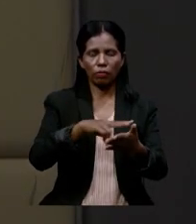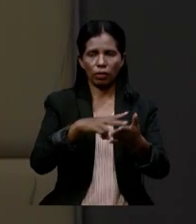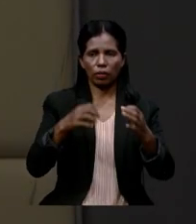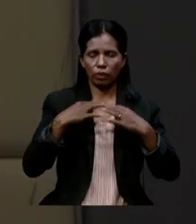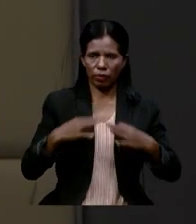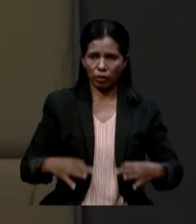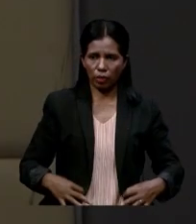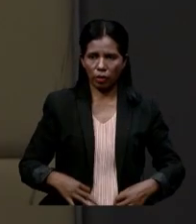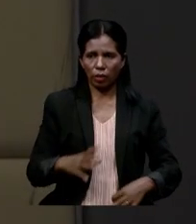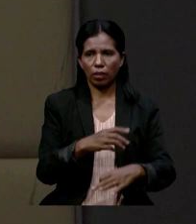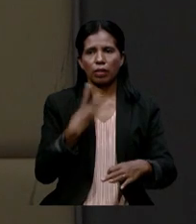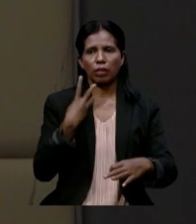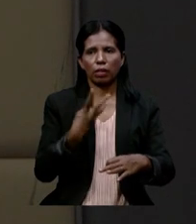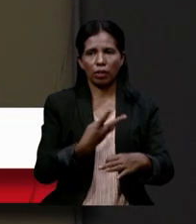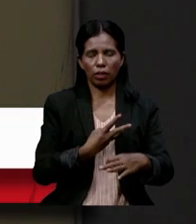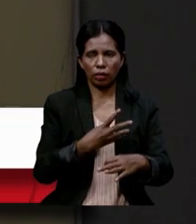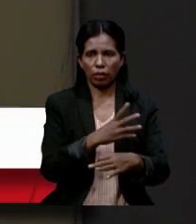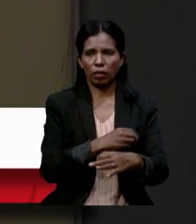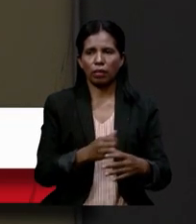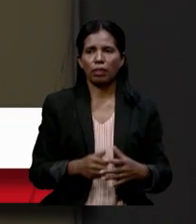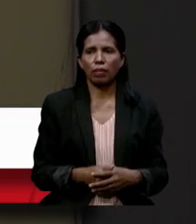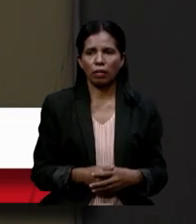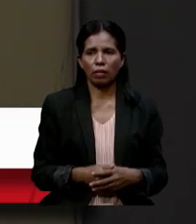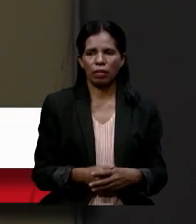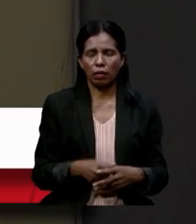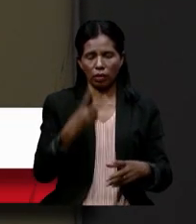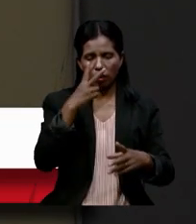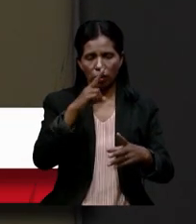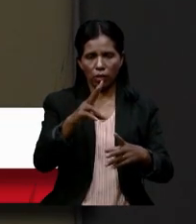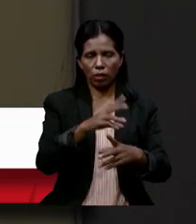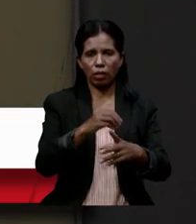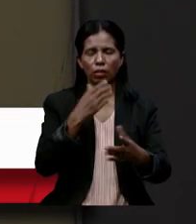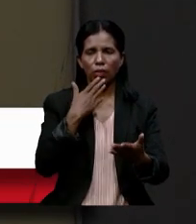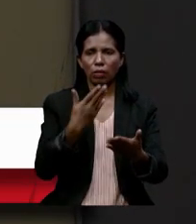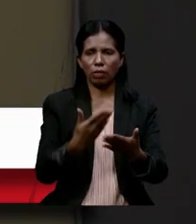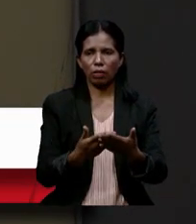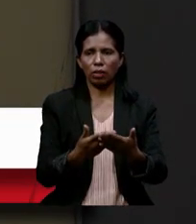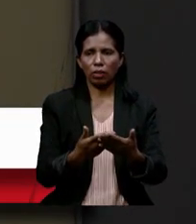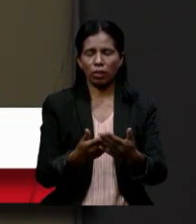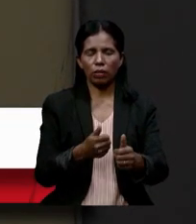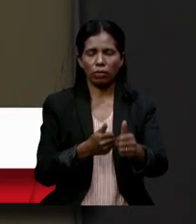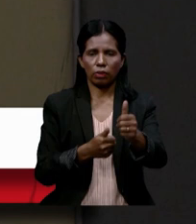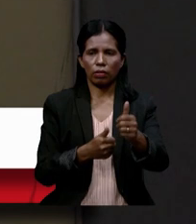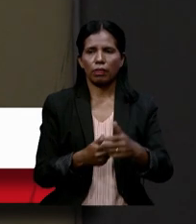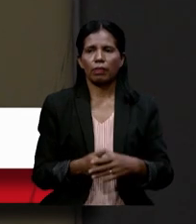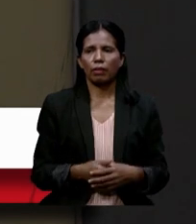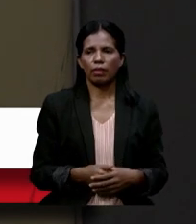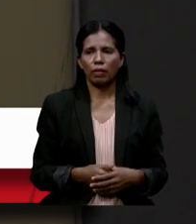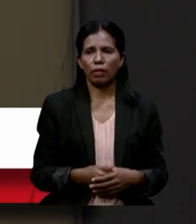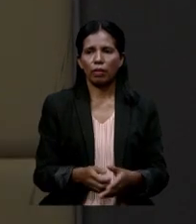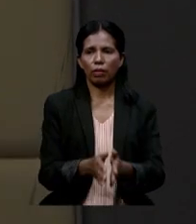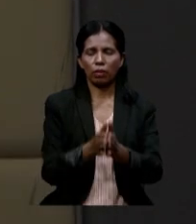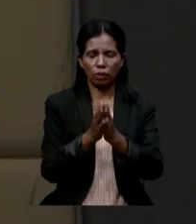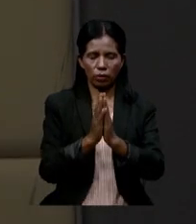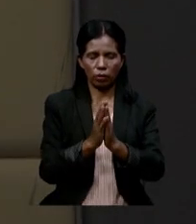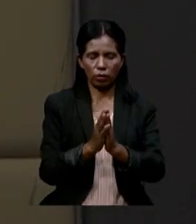Mas bem, estende a dinâmica do emprego, controla as normas culturais, culturas sociais. Também exige o setor